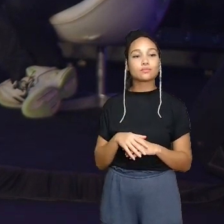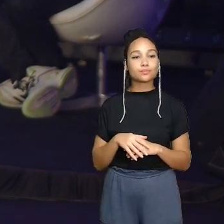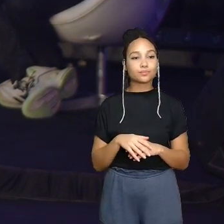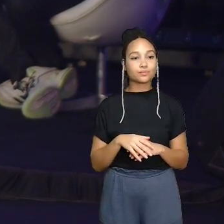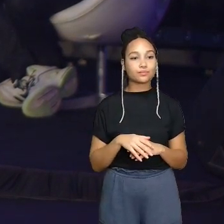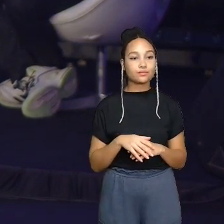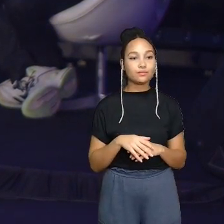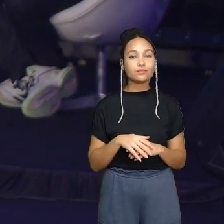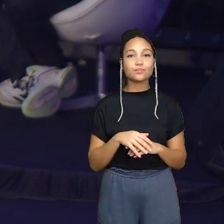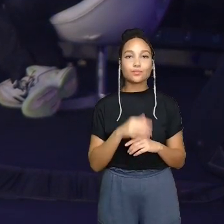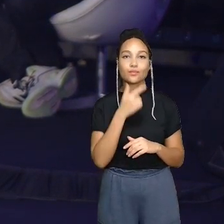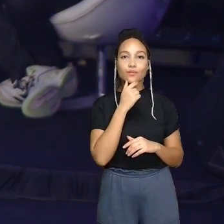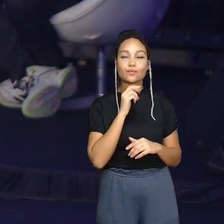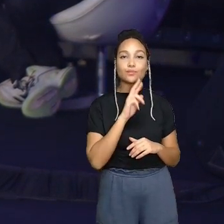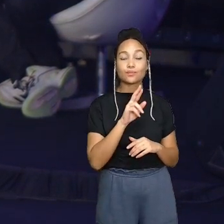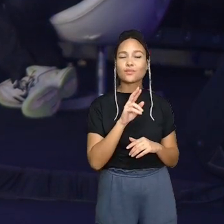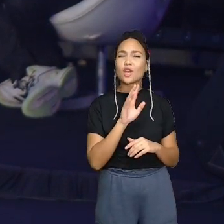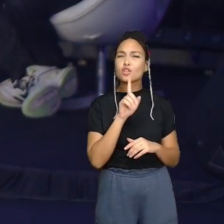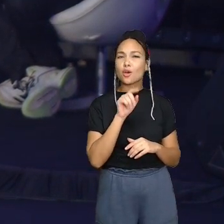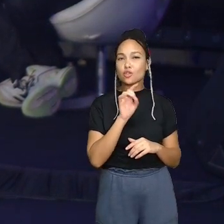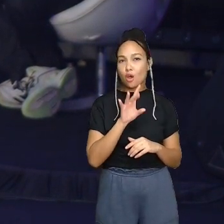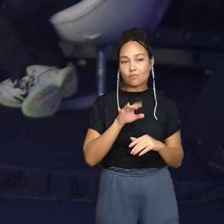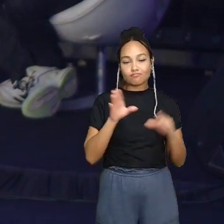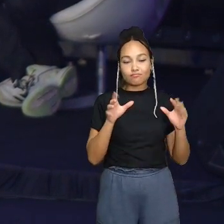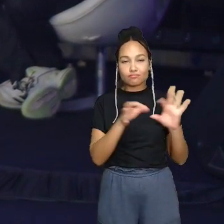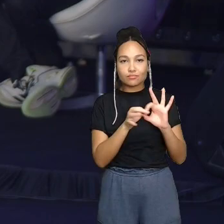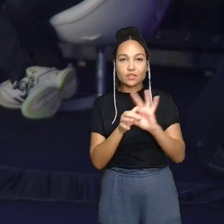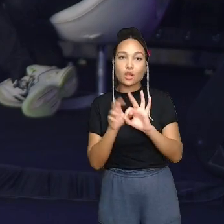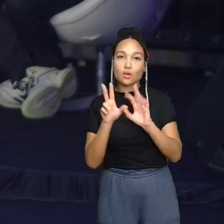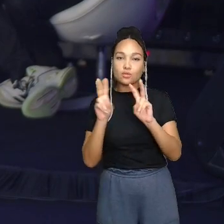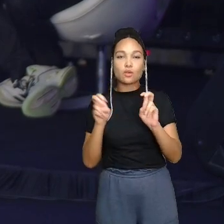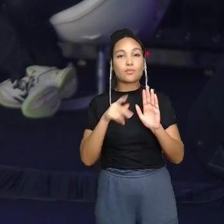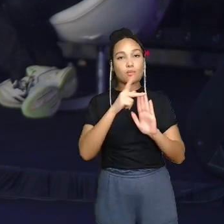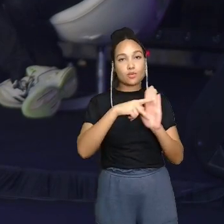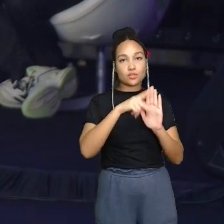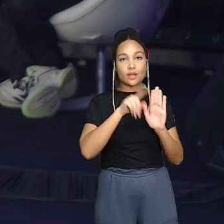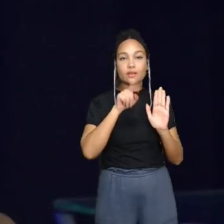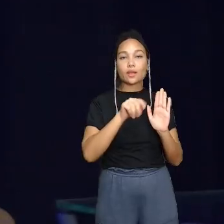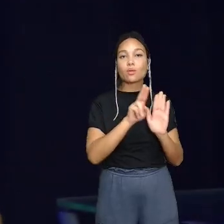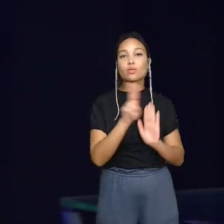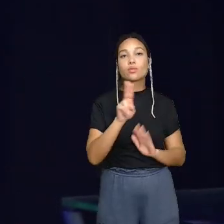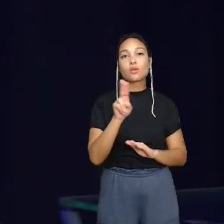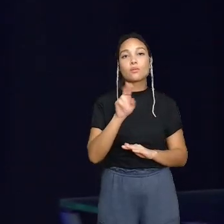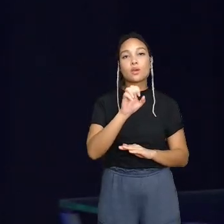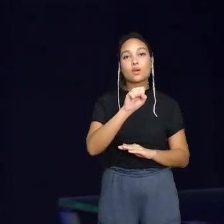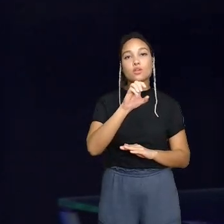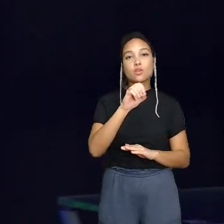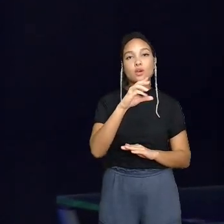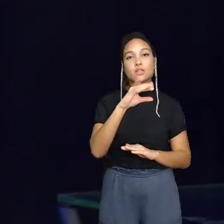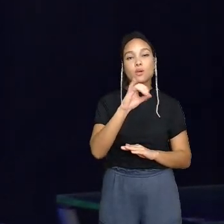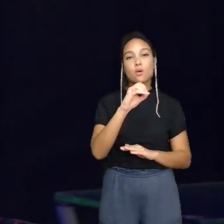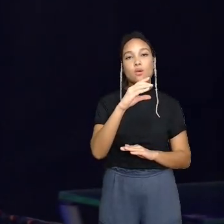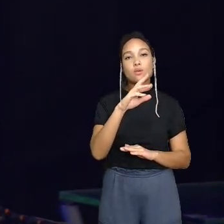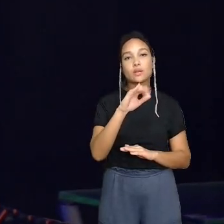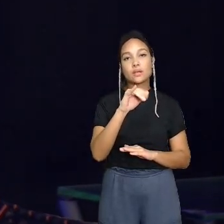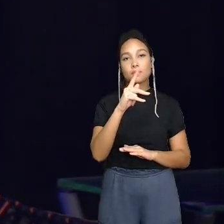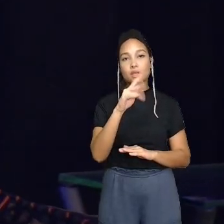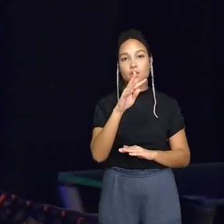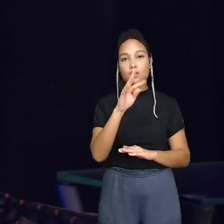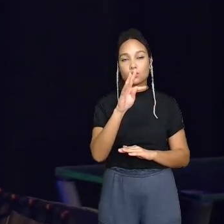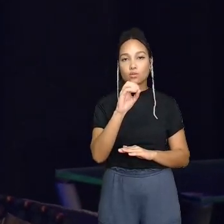Vou dar aqui uma contextualizada sobre o que é o nosso projeto. Nosso projeto se chama Social Crypto Art e ele nasceu através